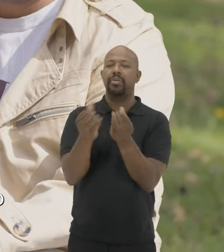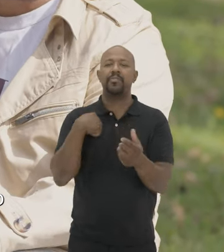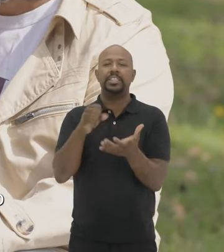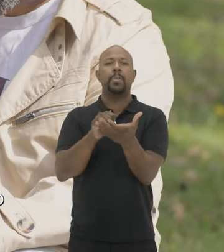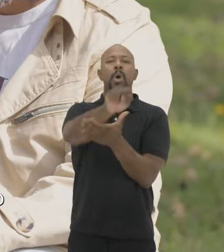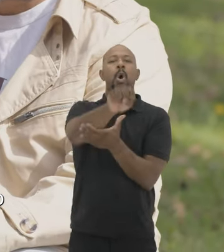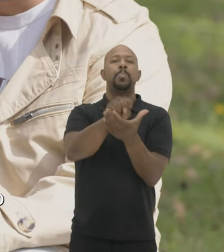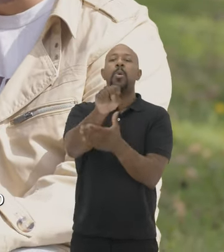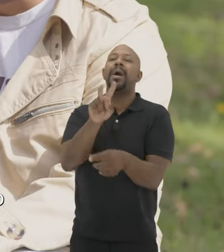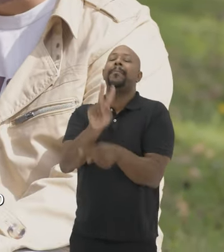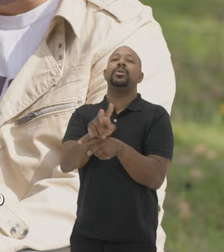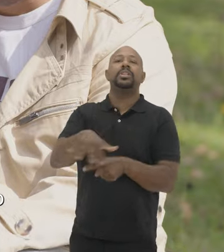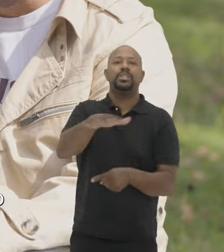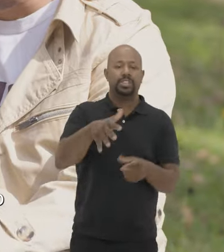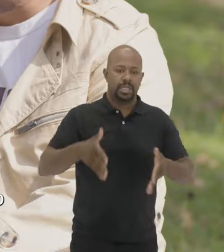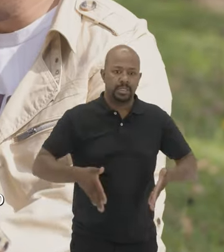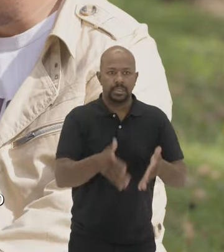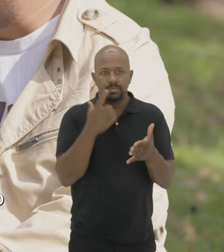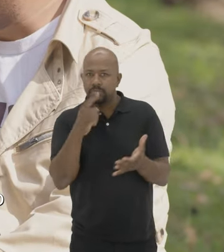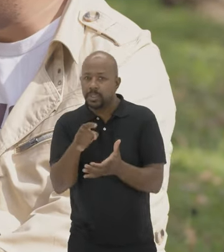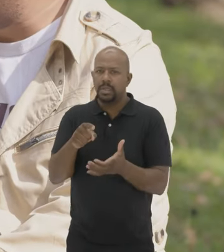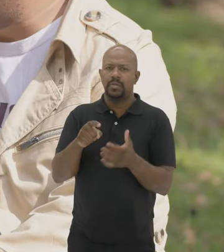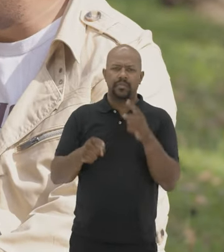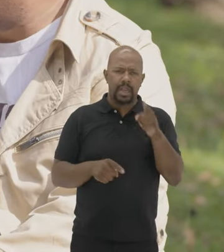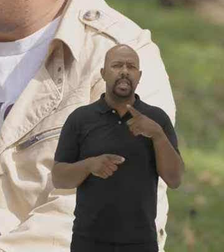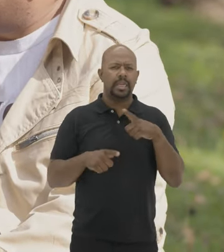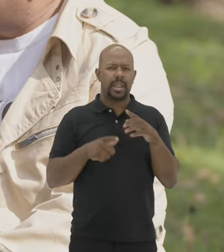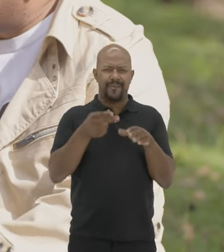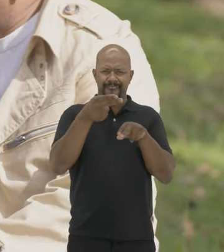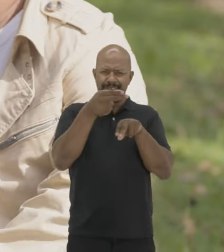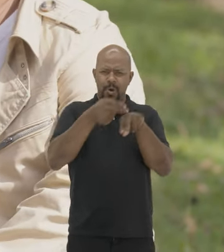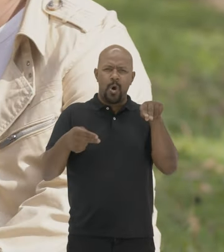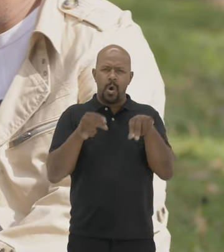para fazer a proteção da fronteira que passava por aqui também